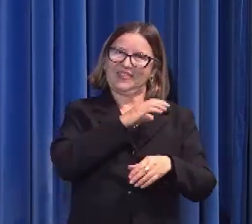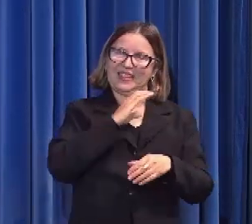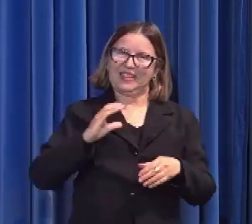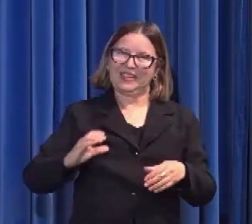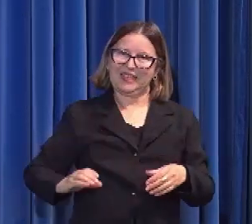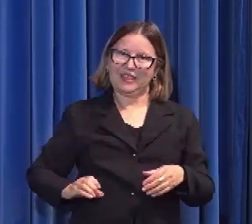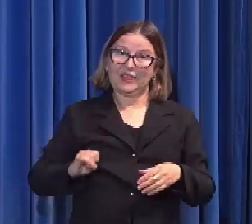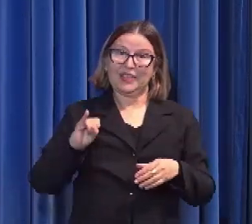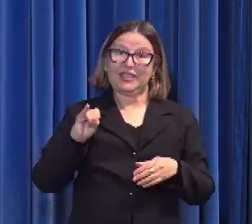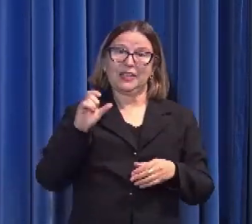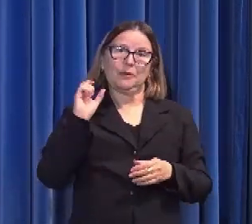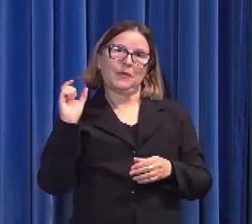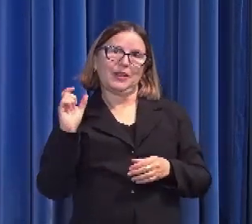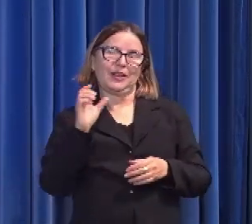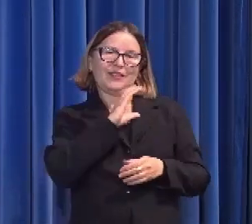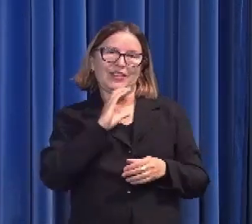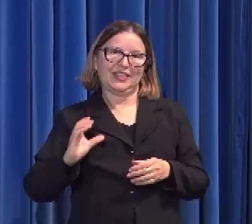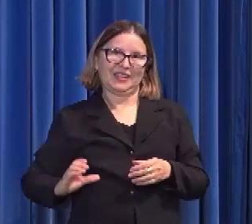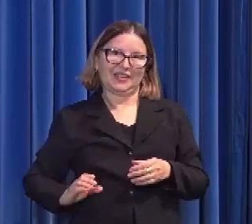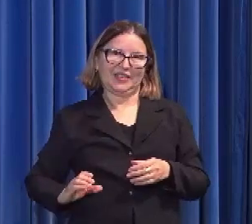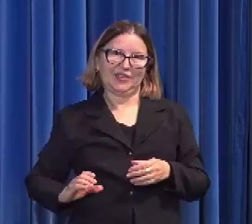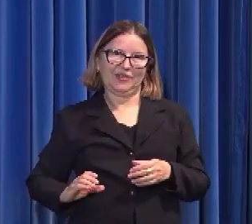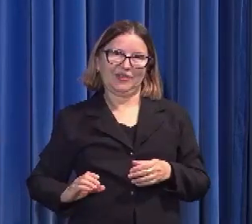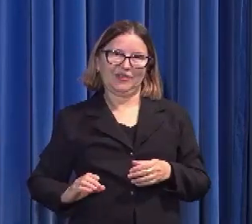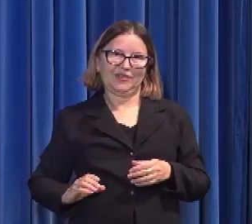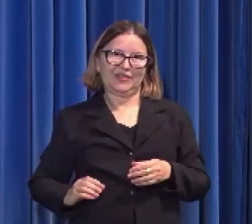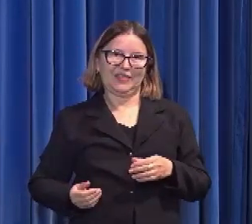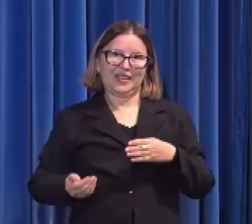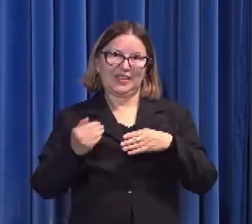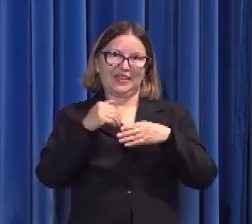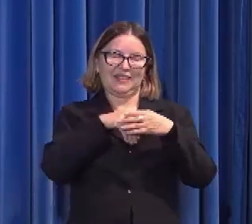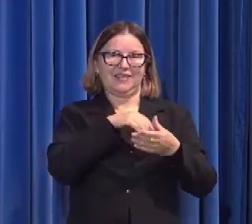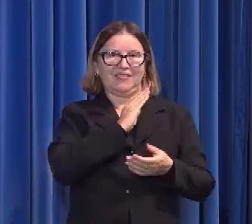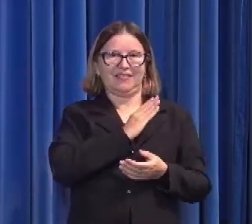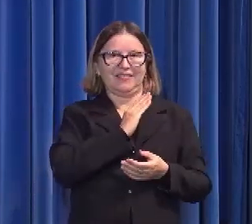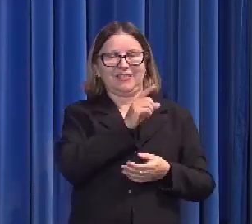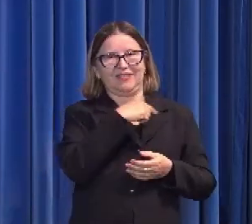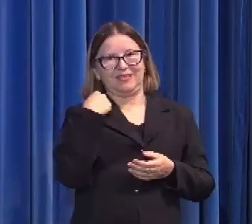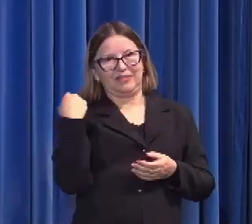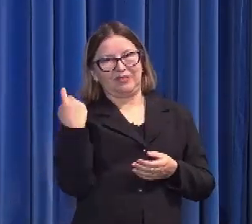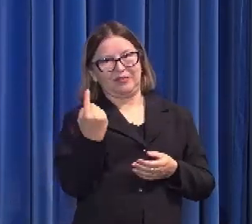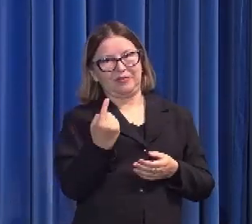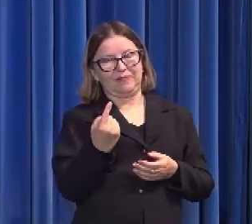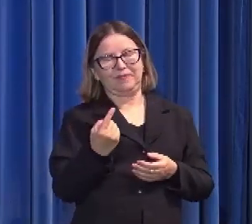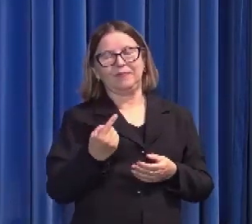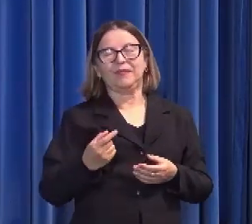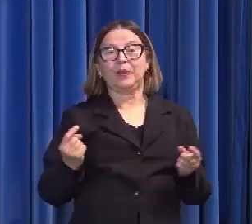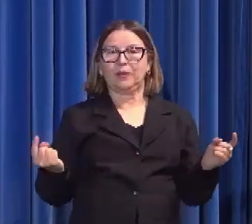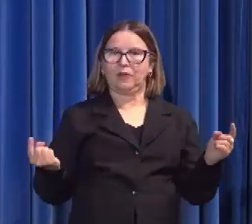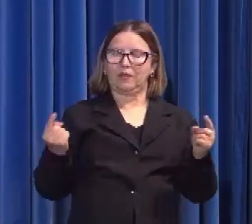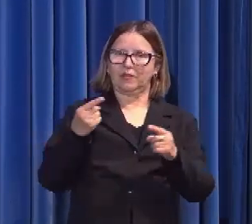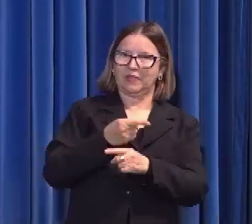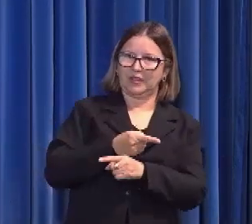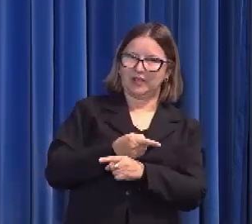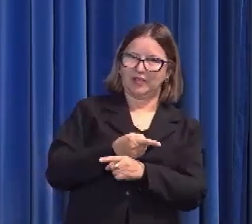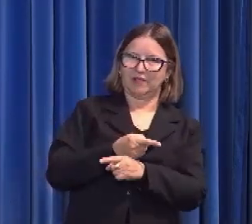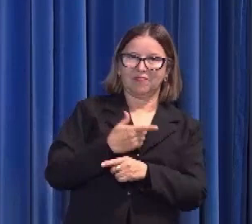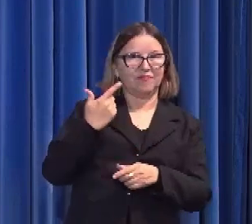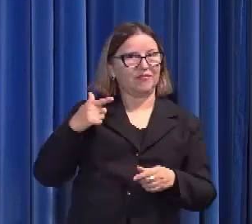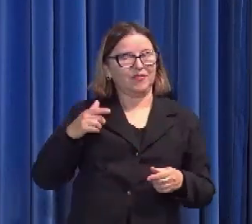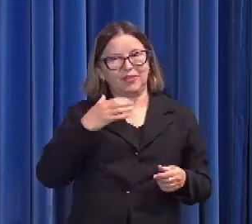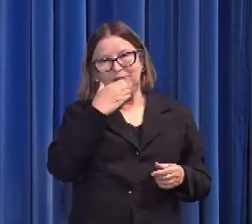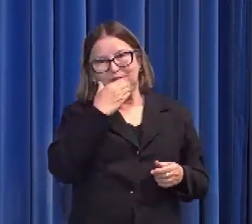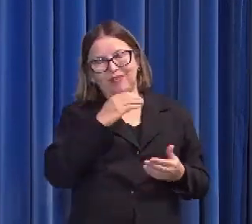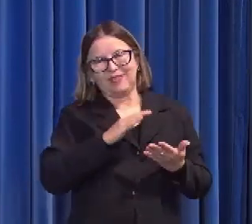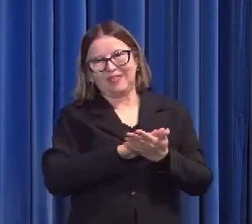Vós caso contrário não existe um a frutificação